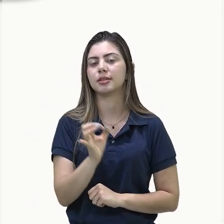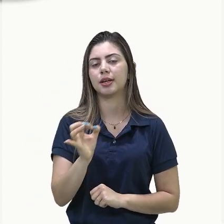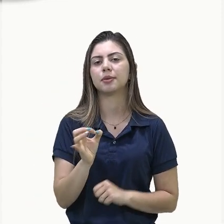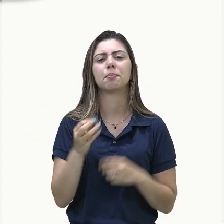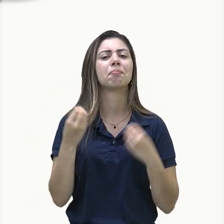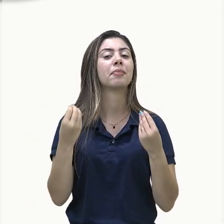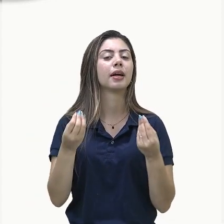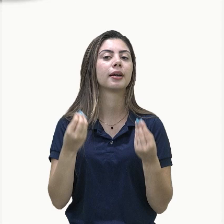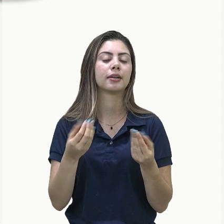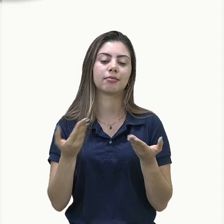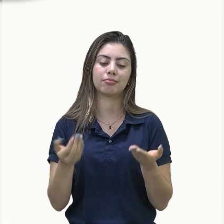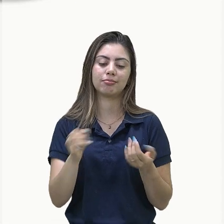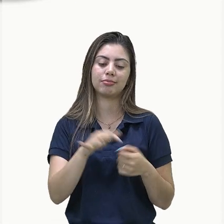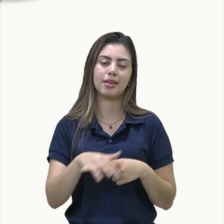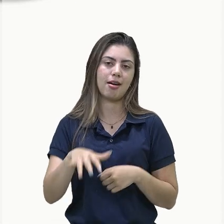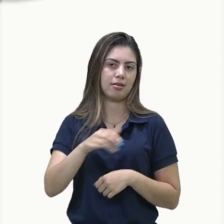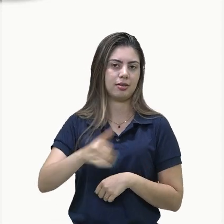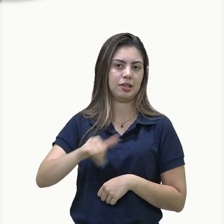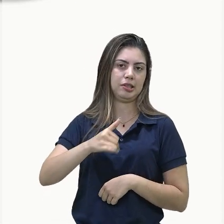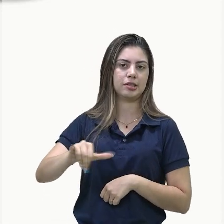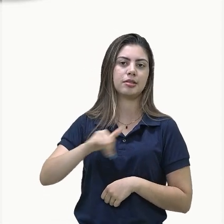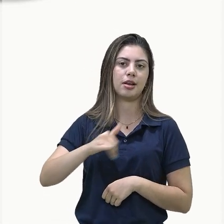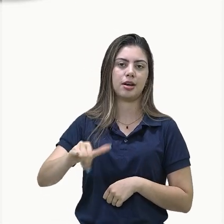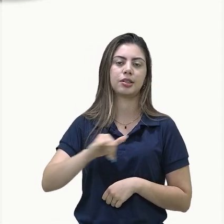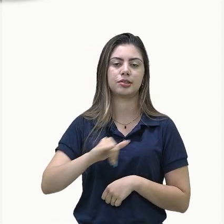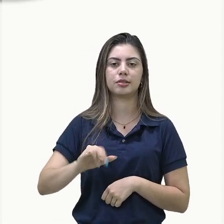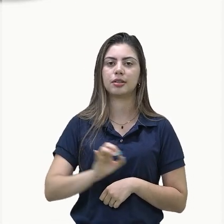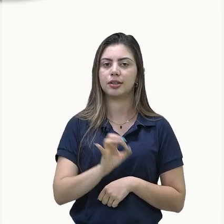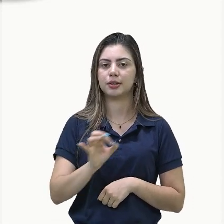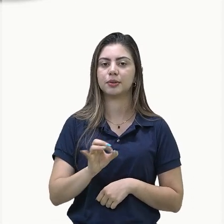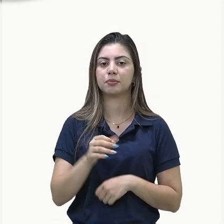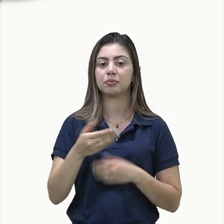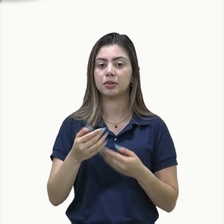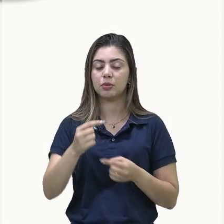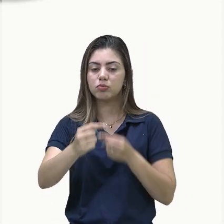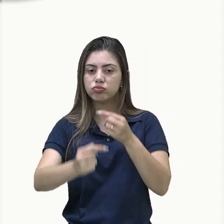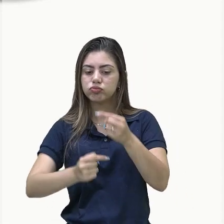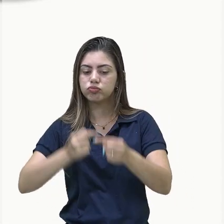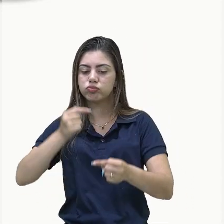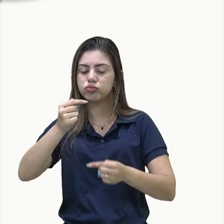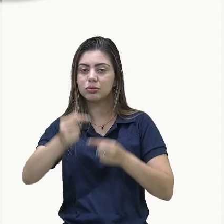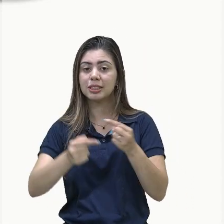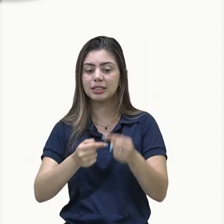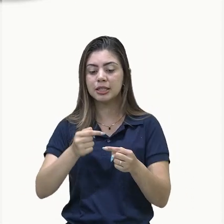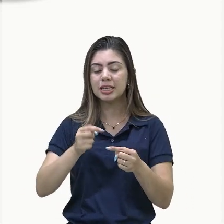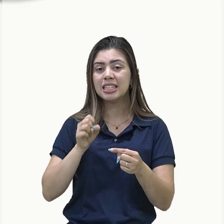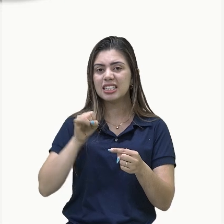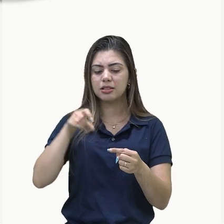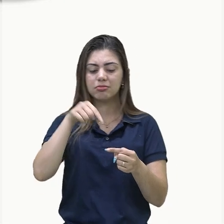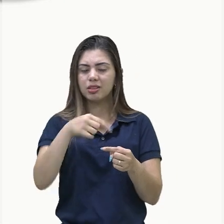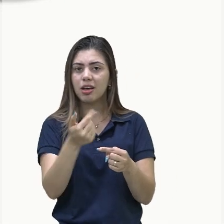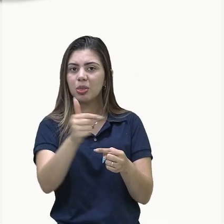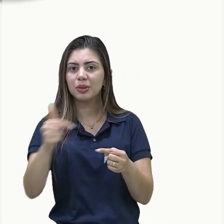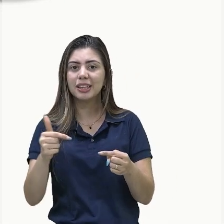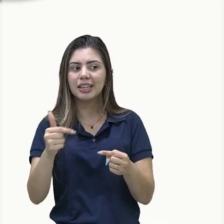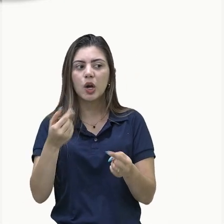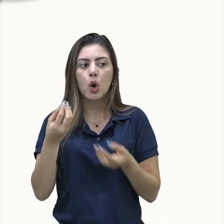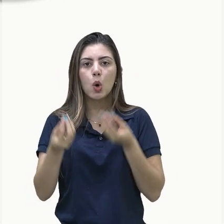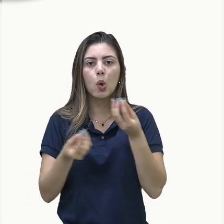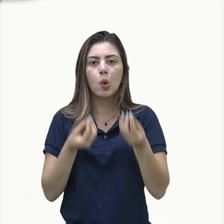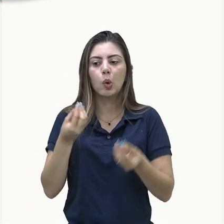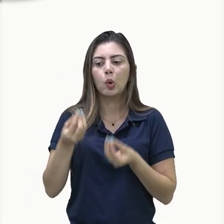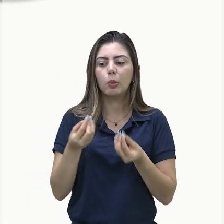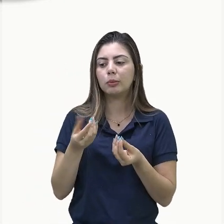para a eletricidade, né? Para os circuitos elétricos. Porque sem eles não seria possível a